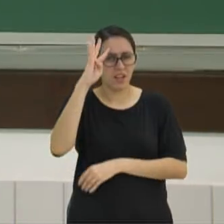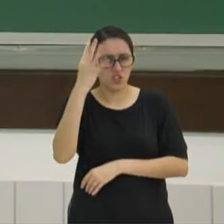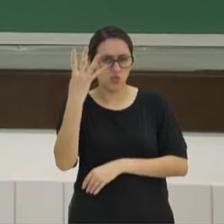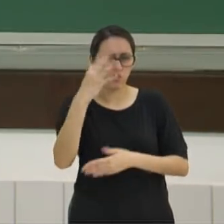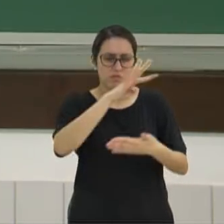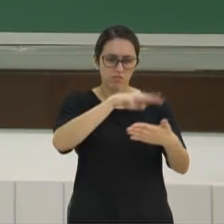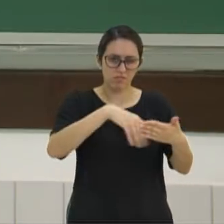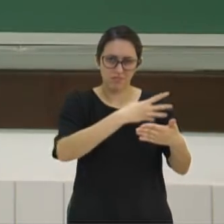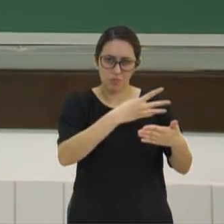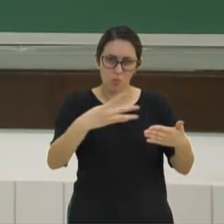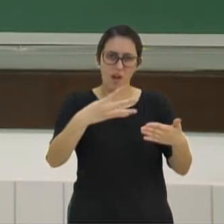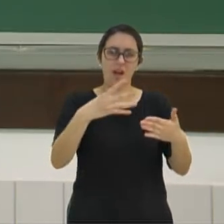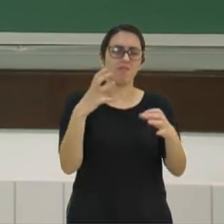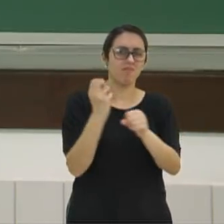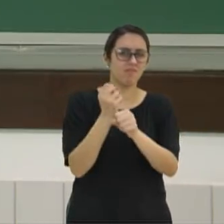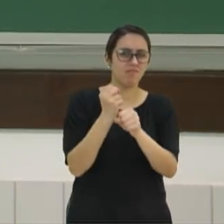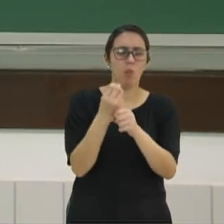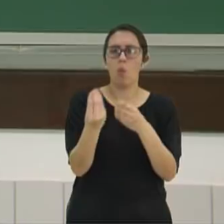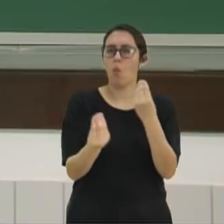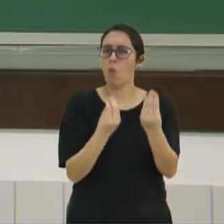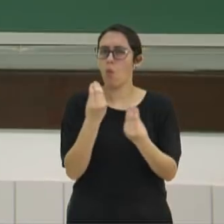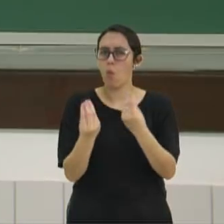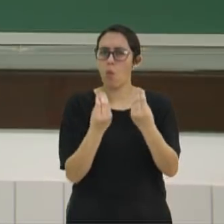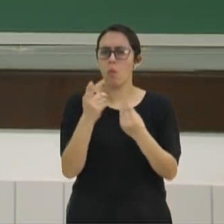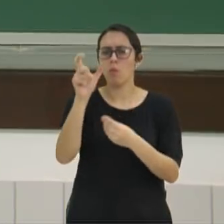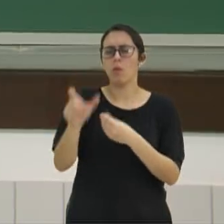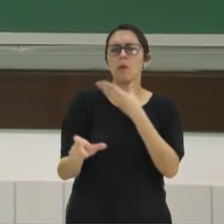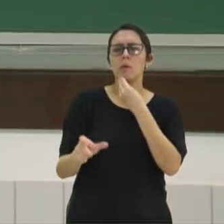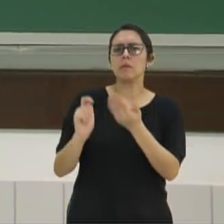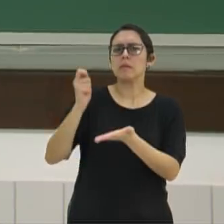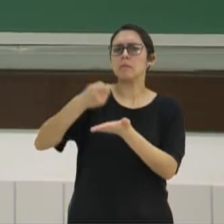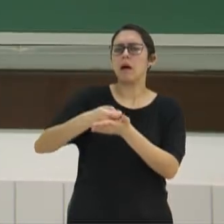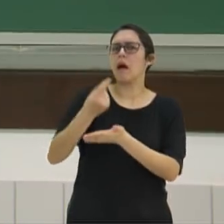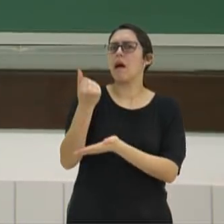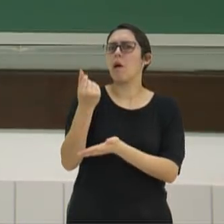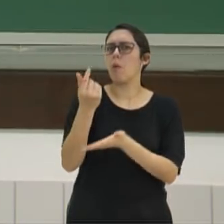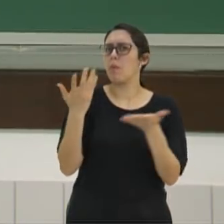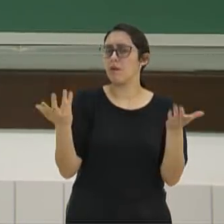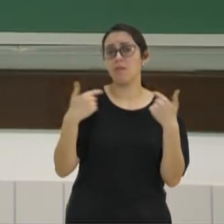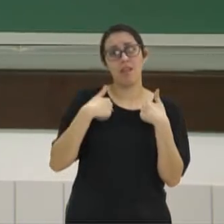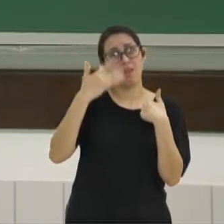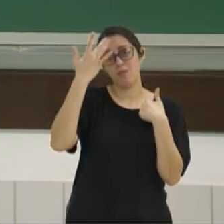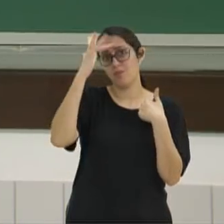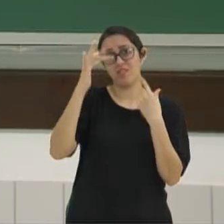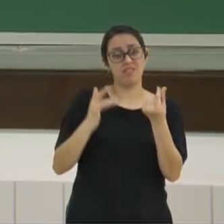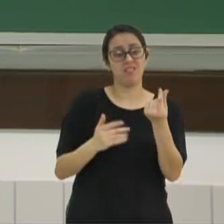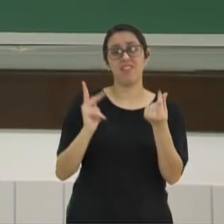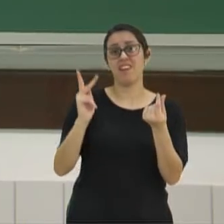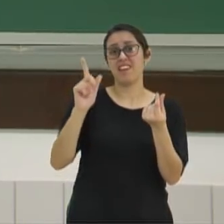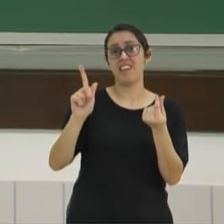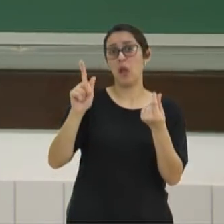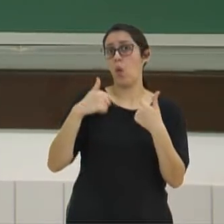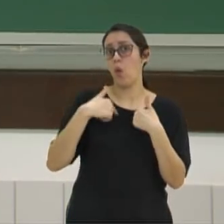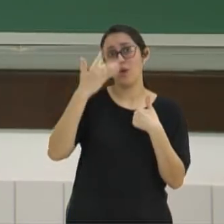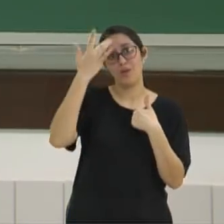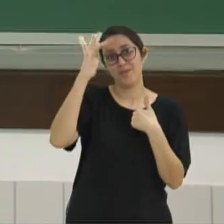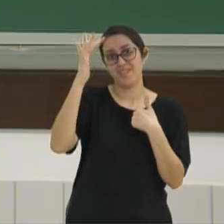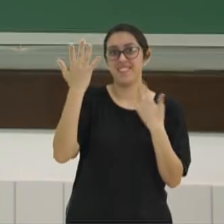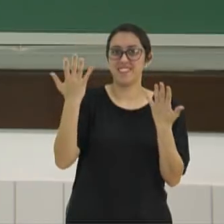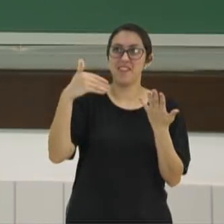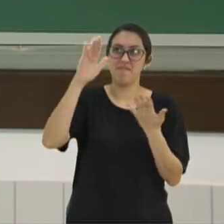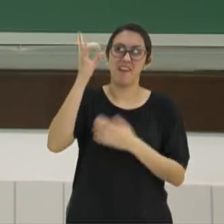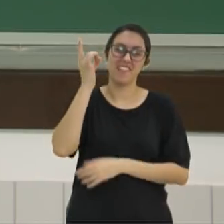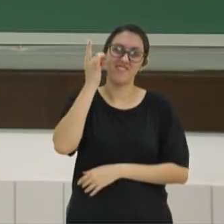esse quadro e calcularem quanto que o Pedro vai gastar. Porque eu não sei o preço do quilo, porque se eu soubesse, seria mais